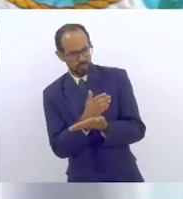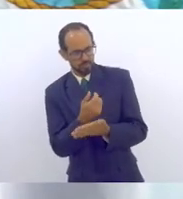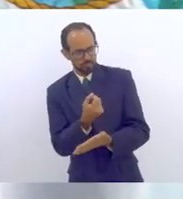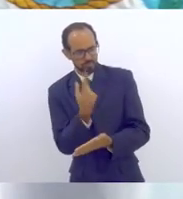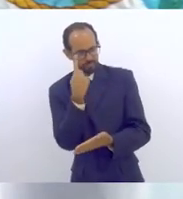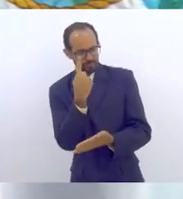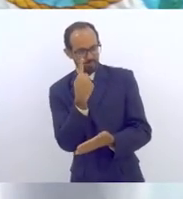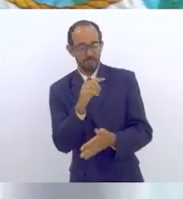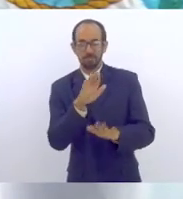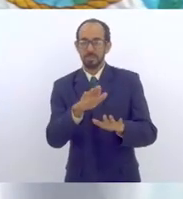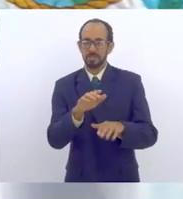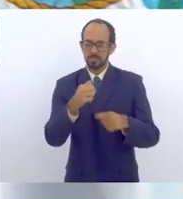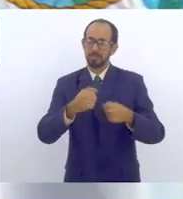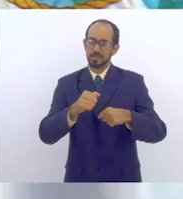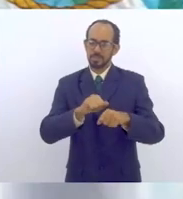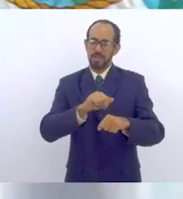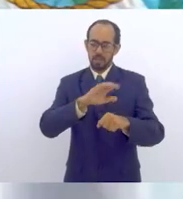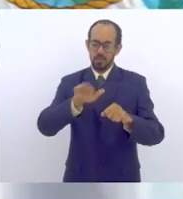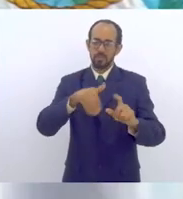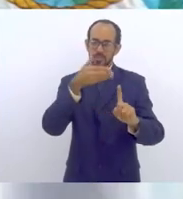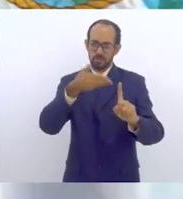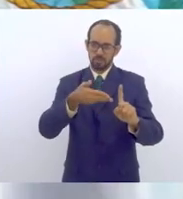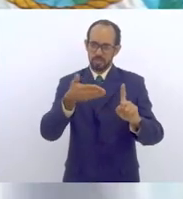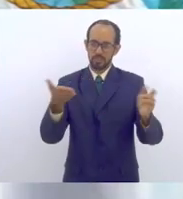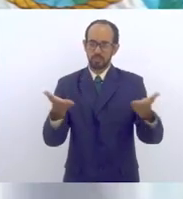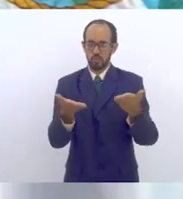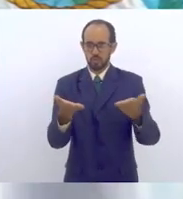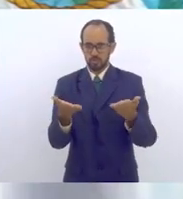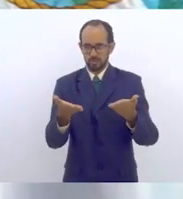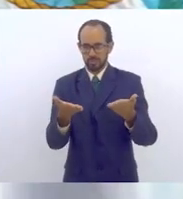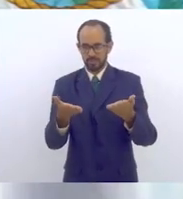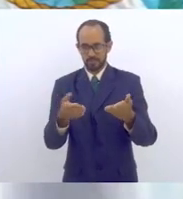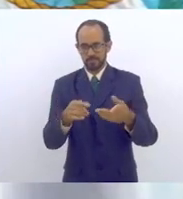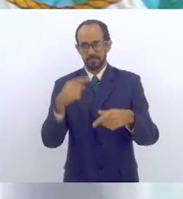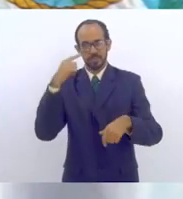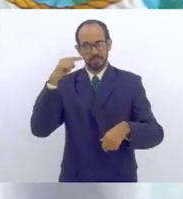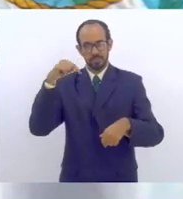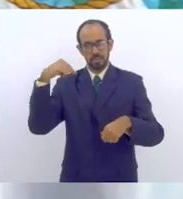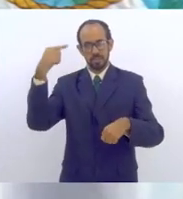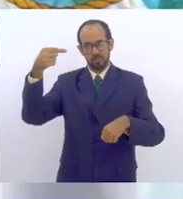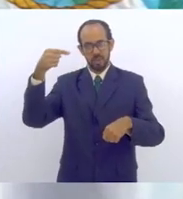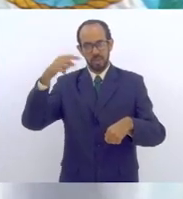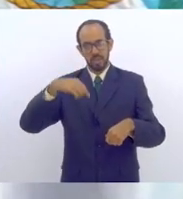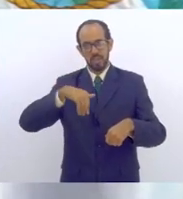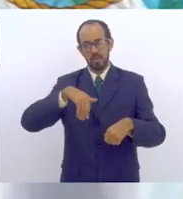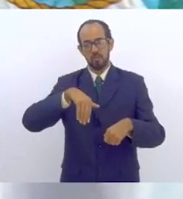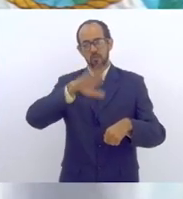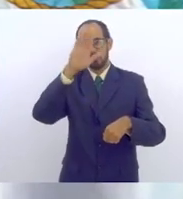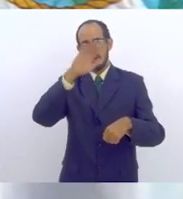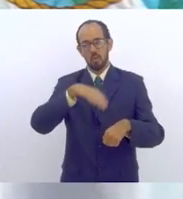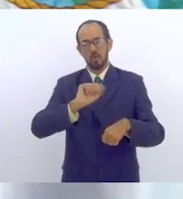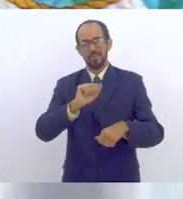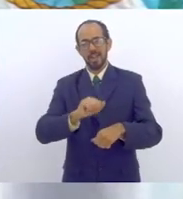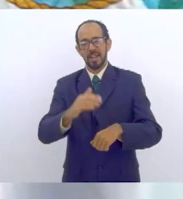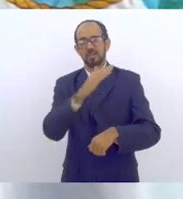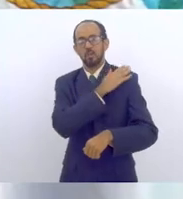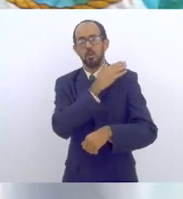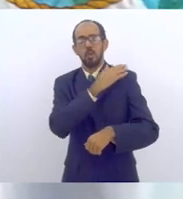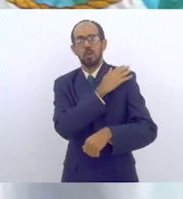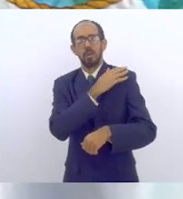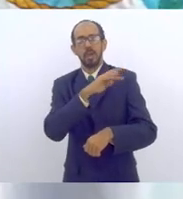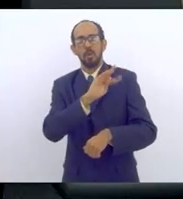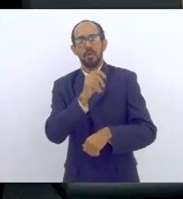precisava fazer essa justas homenagens hoje na próxima semana eu vou lá entregar do Coronel Henrique lá no comando